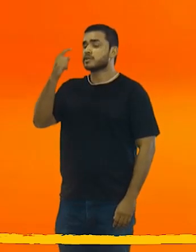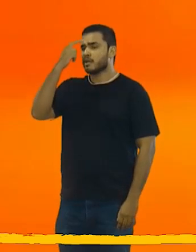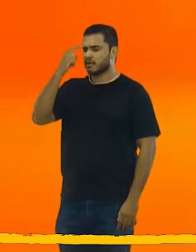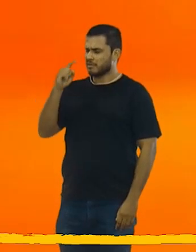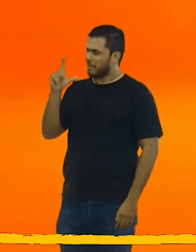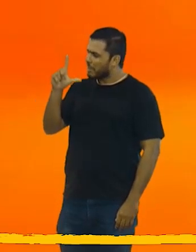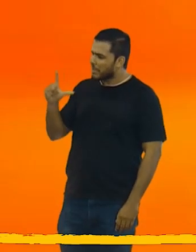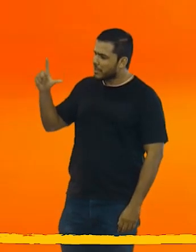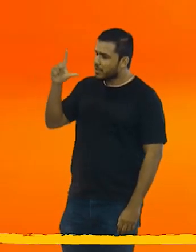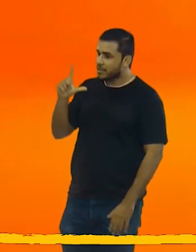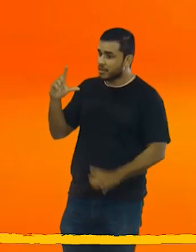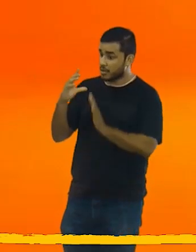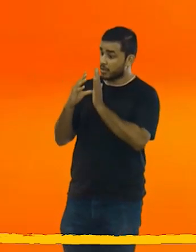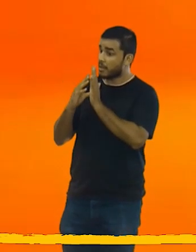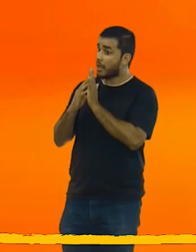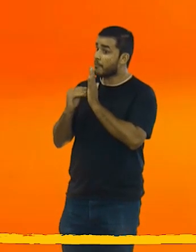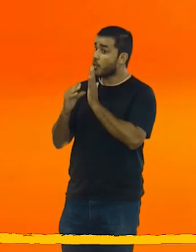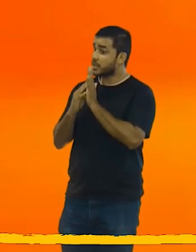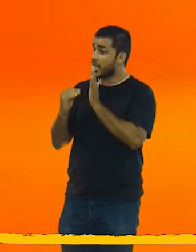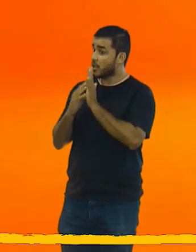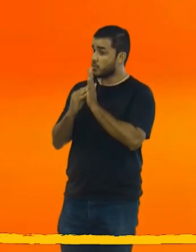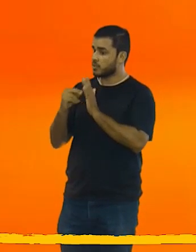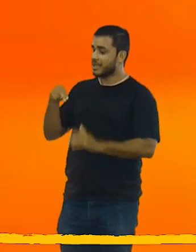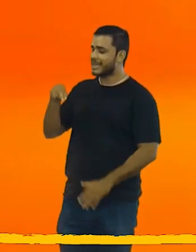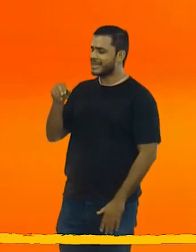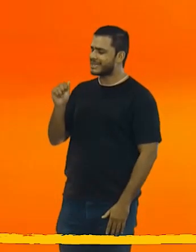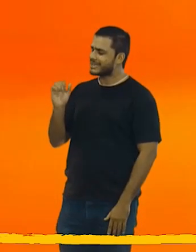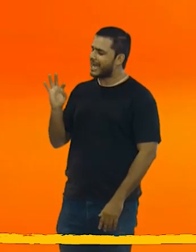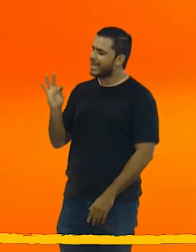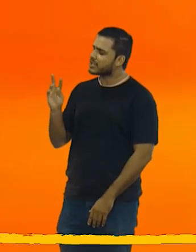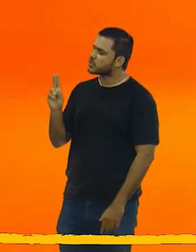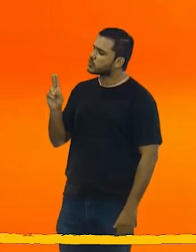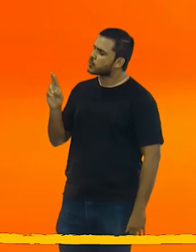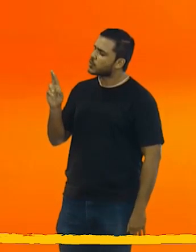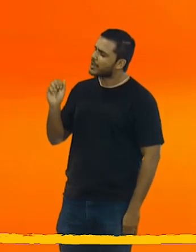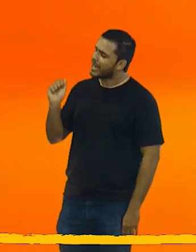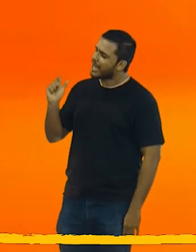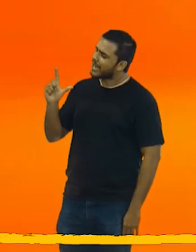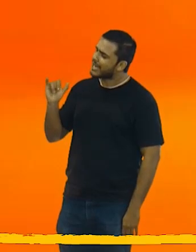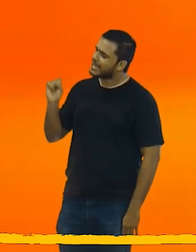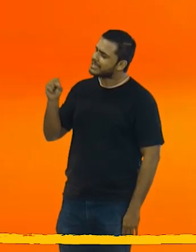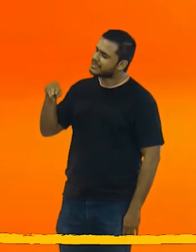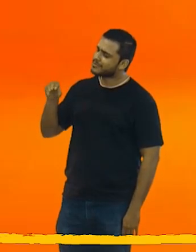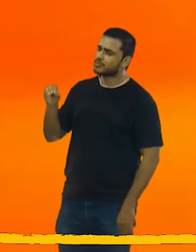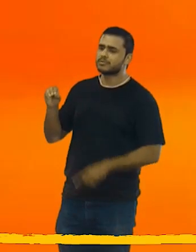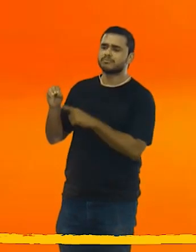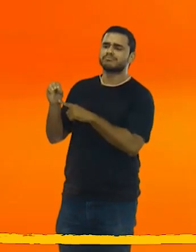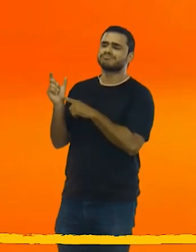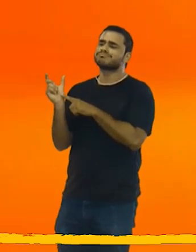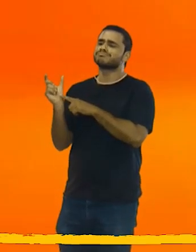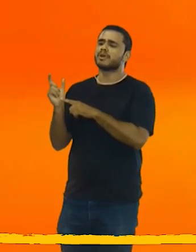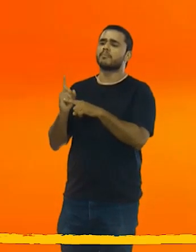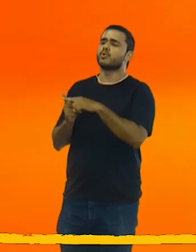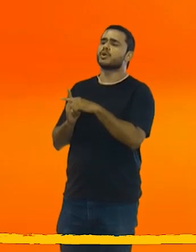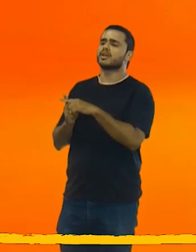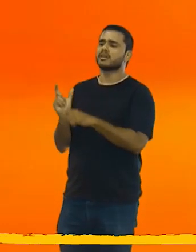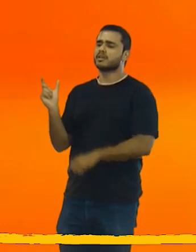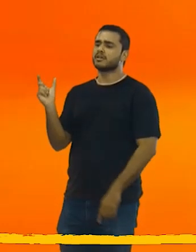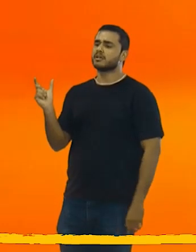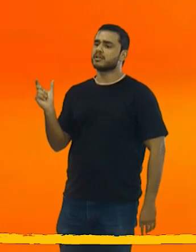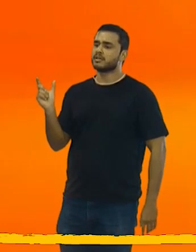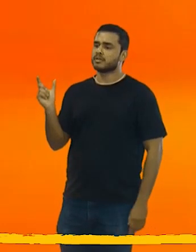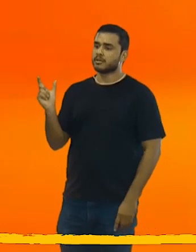literária naturalismo tinha esse nome, naturalismo? Muito simples. Eu